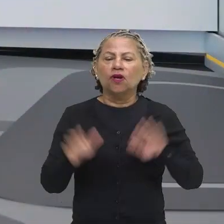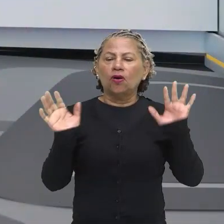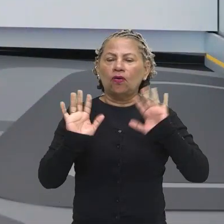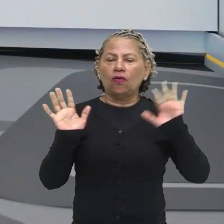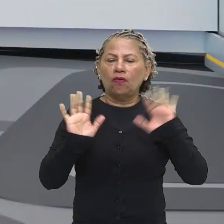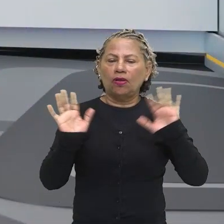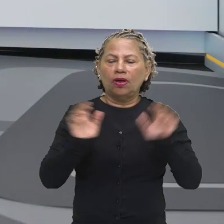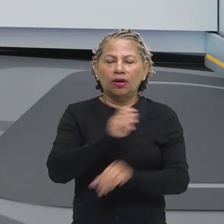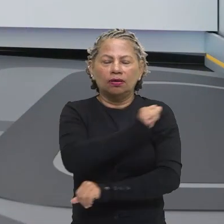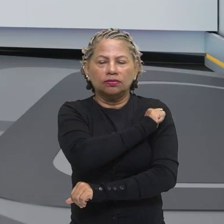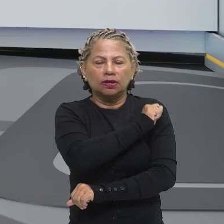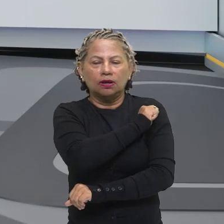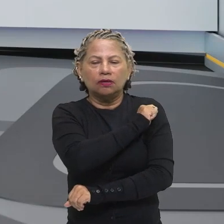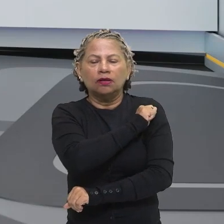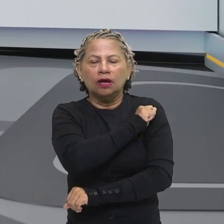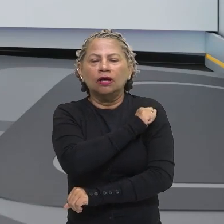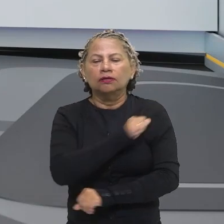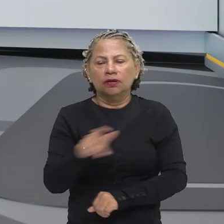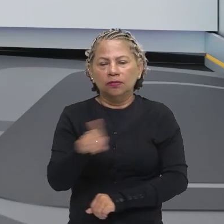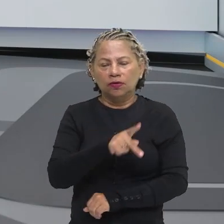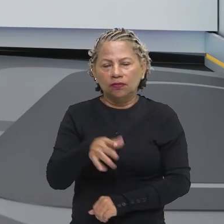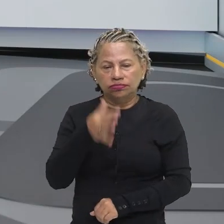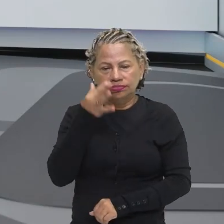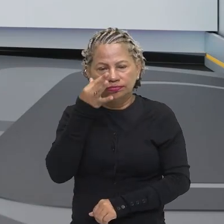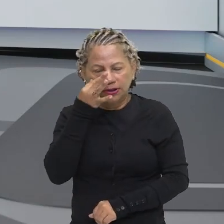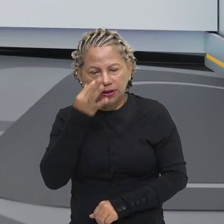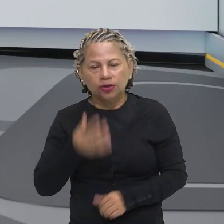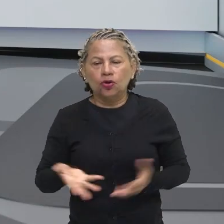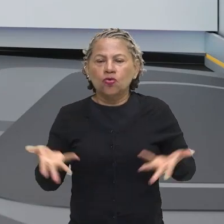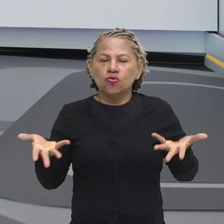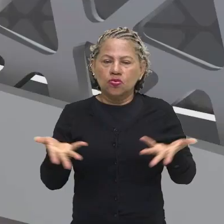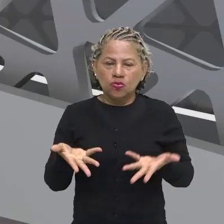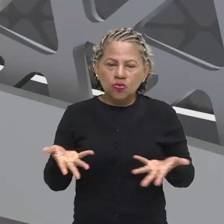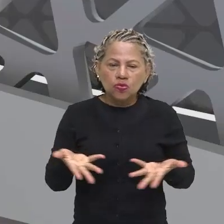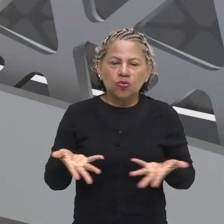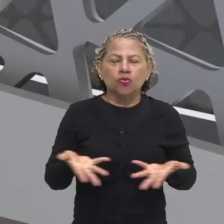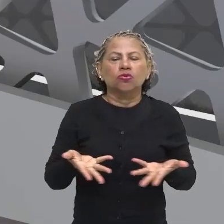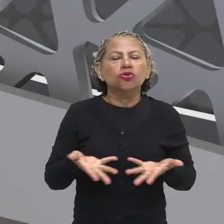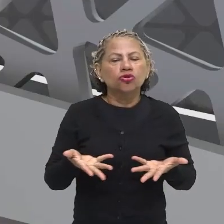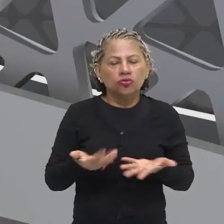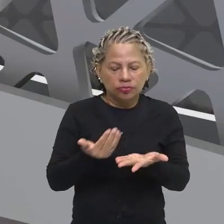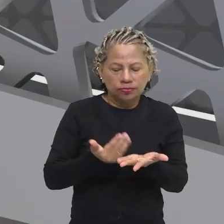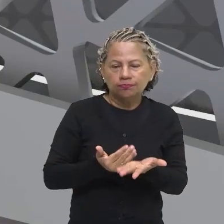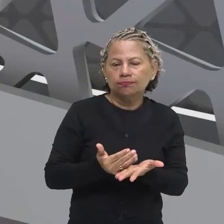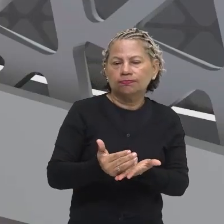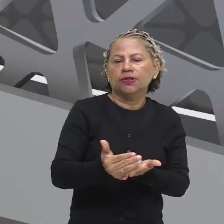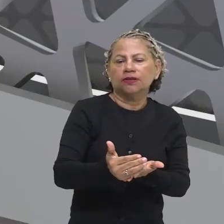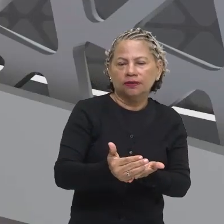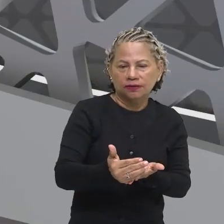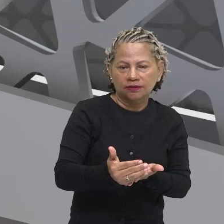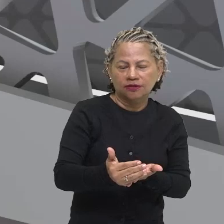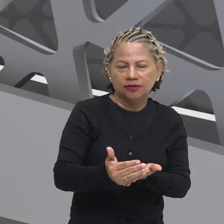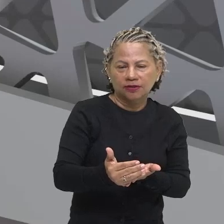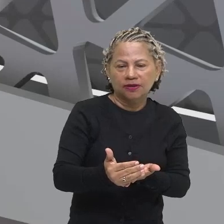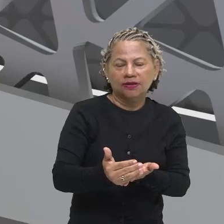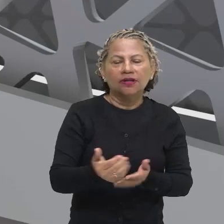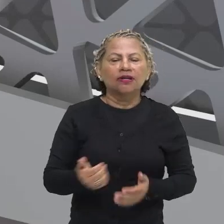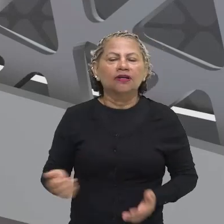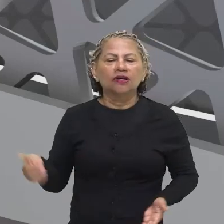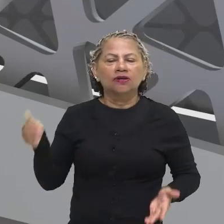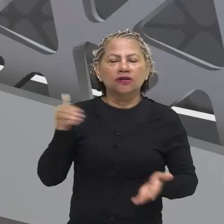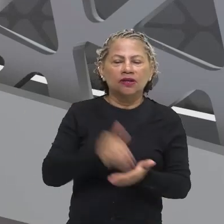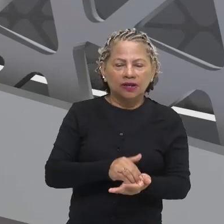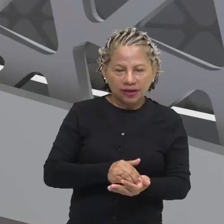Olá, prezados alunos e professores. Hoje estamos aqui para dar início à nossa última aula